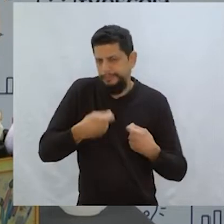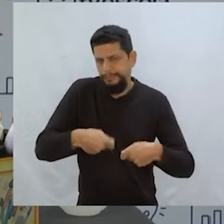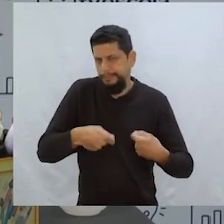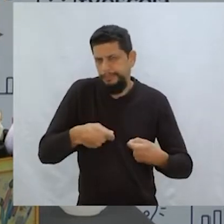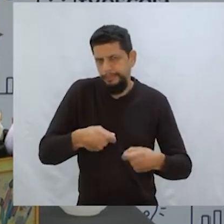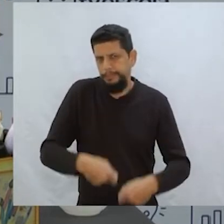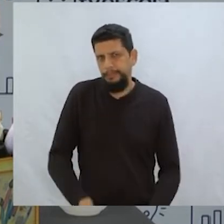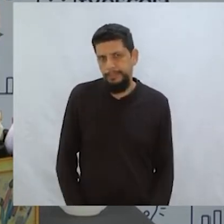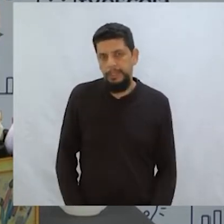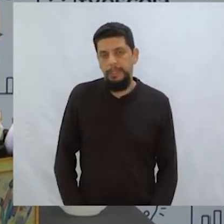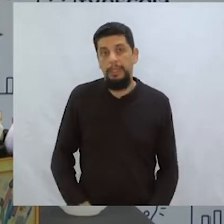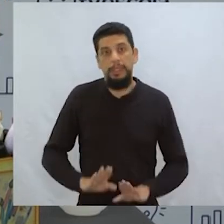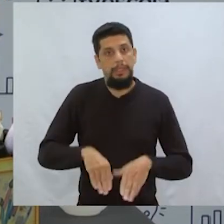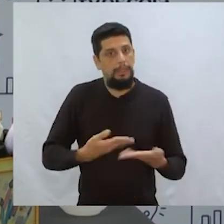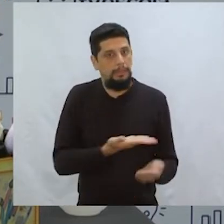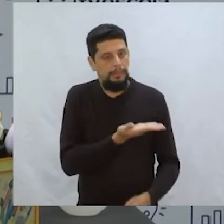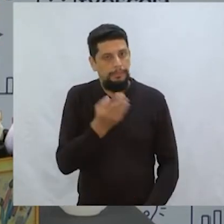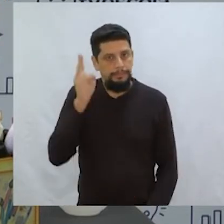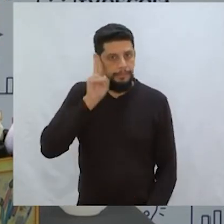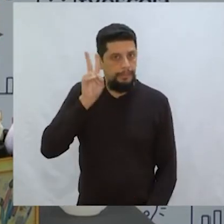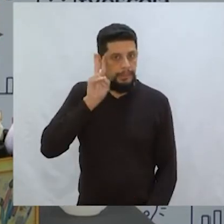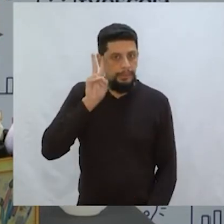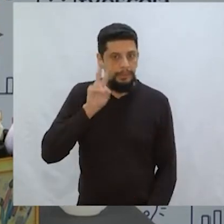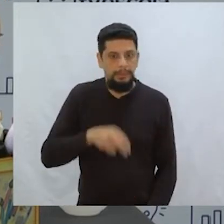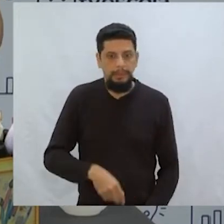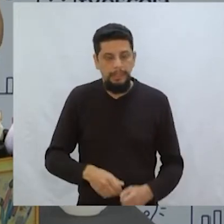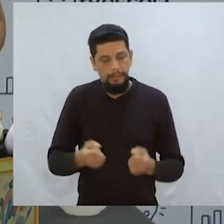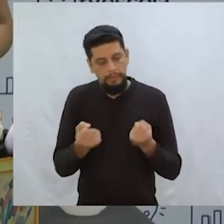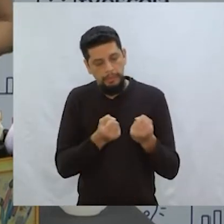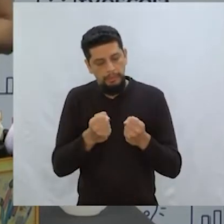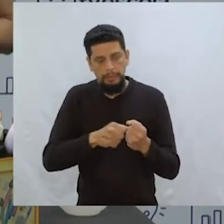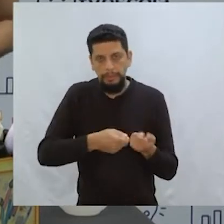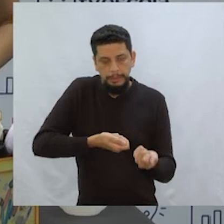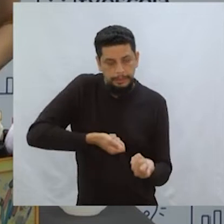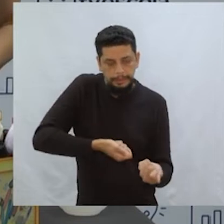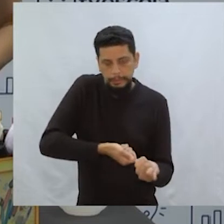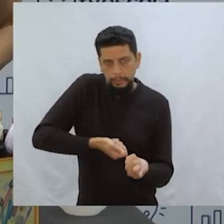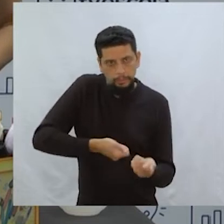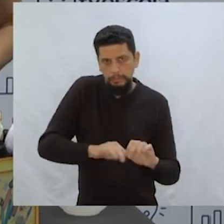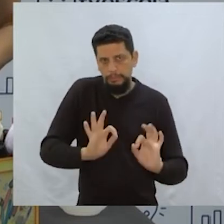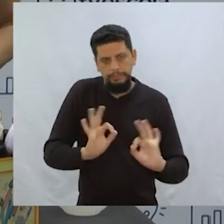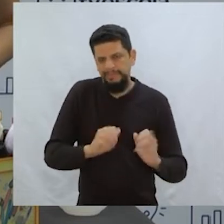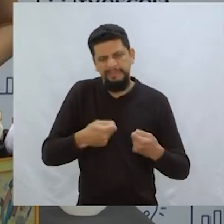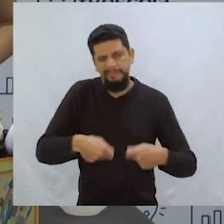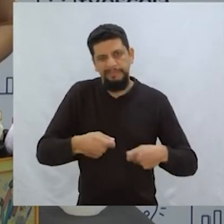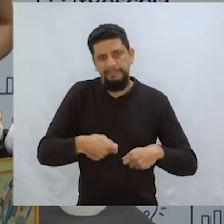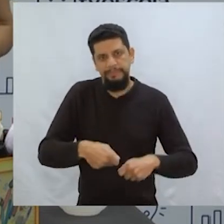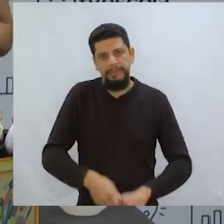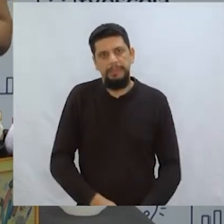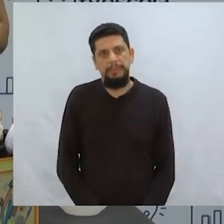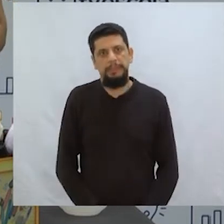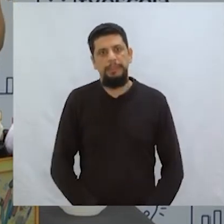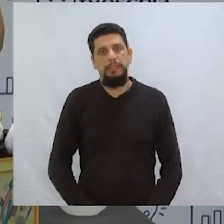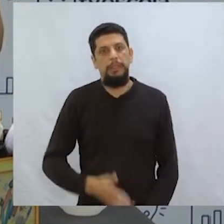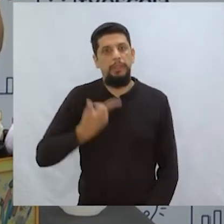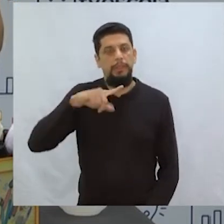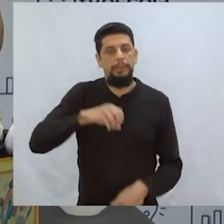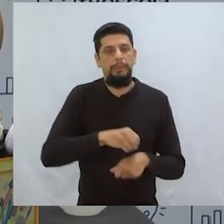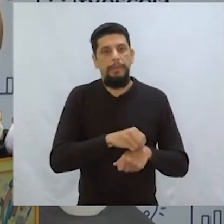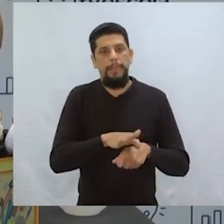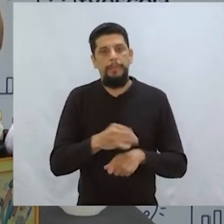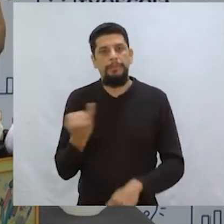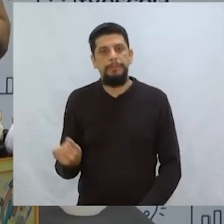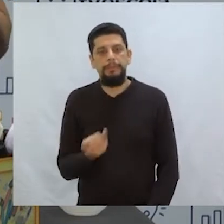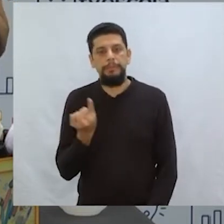bem crítico da economia de água, então lembre-se, não lavar carro nem calçada. Outra